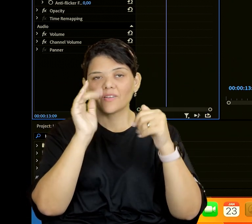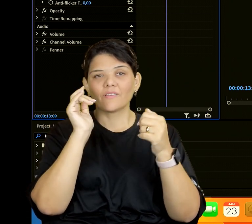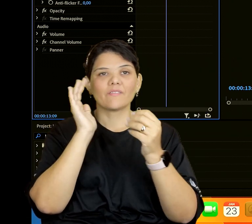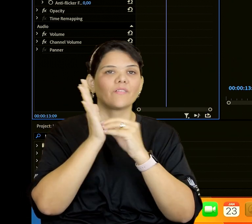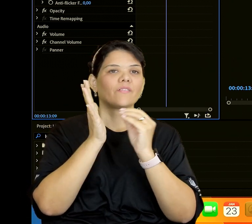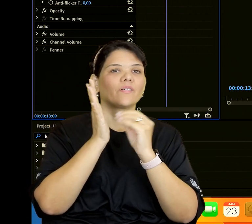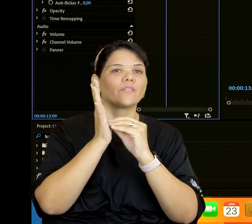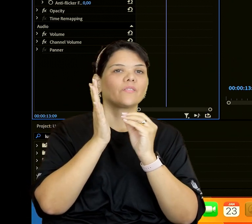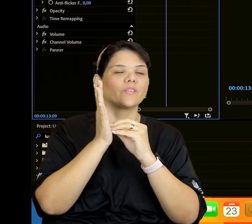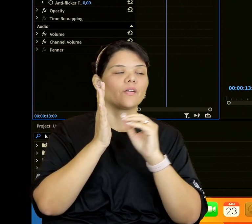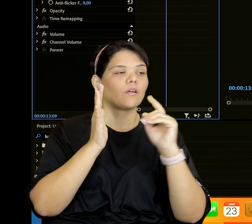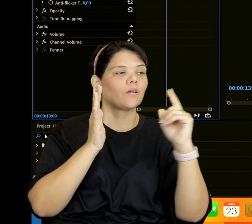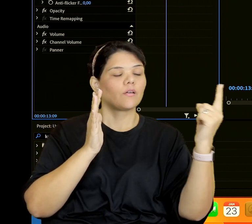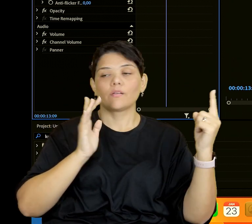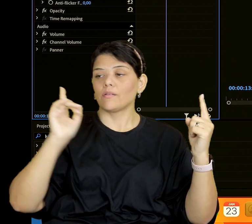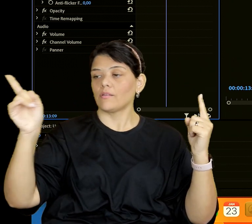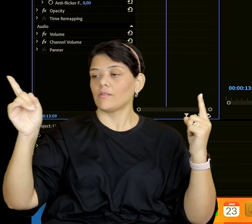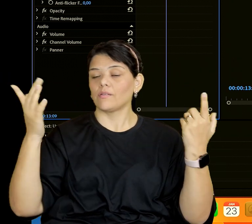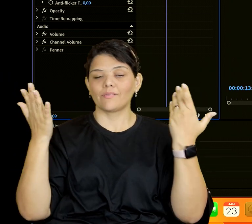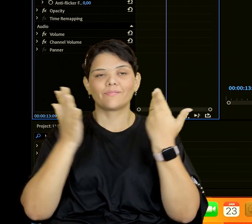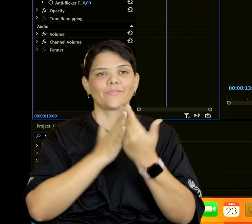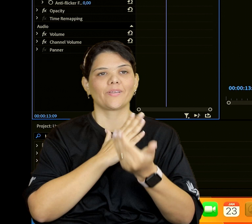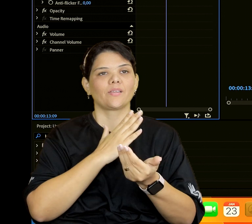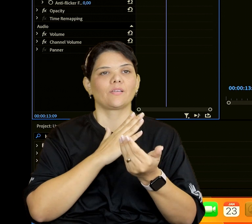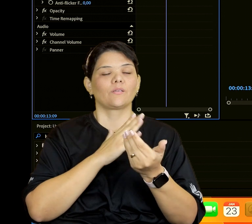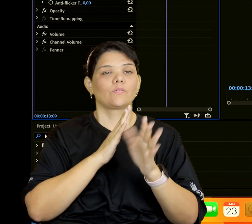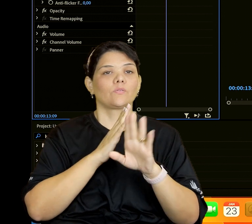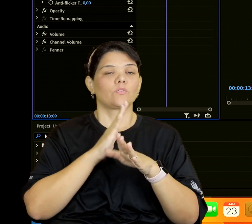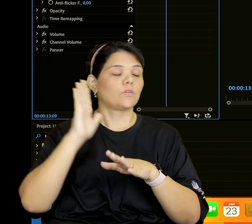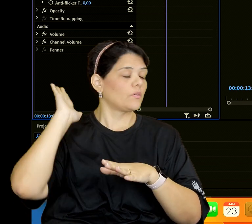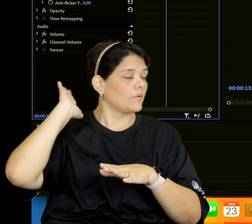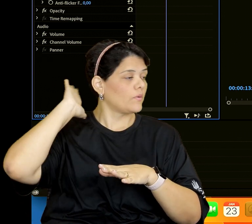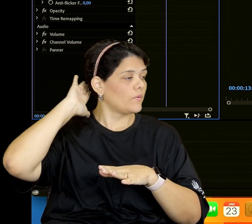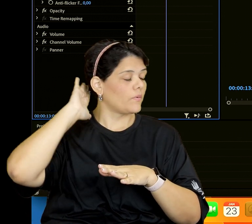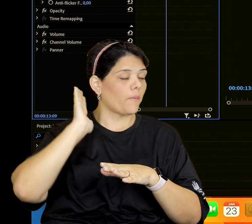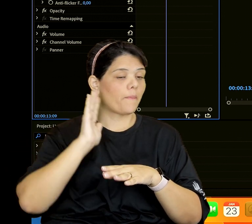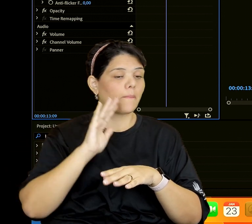qualquer coisa que eu mexa, eu perco. Eu vejo já o fundo preto, beleza?